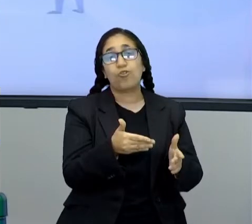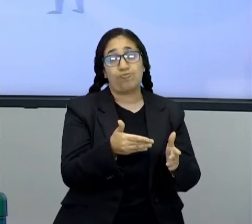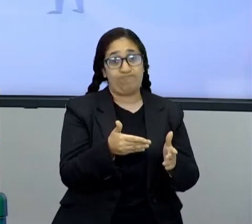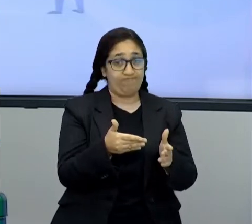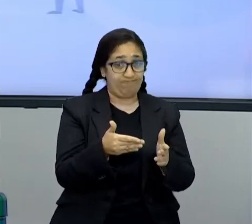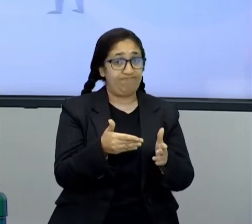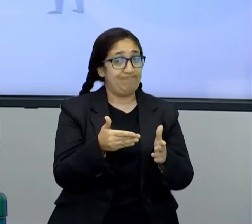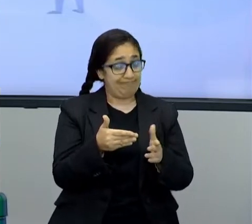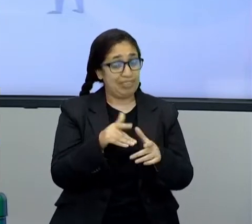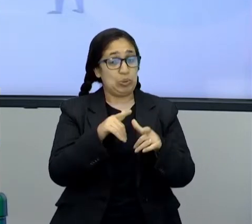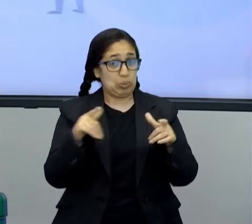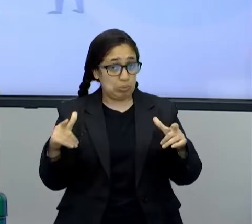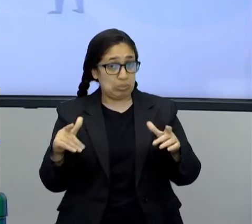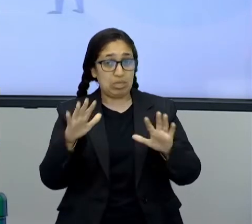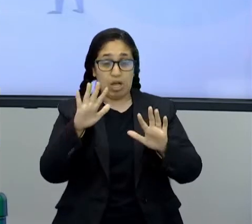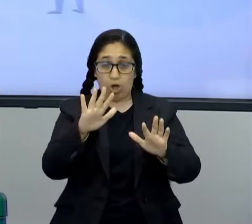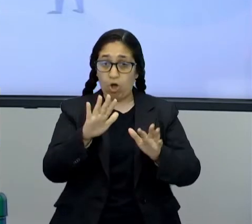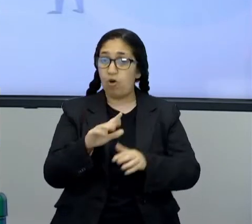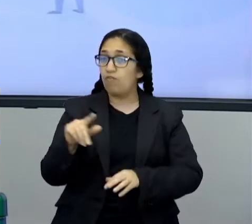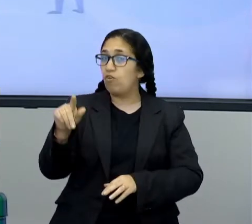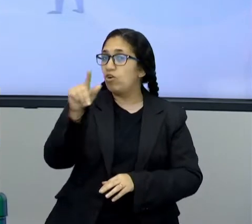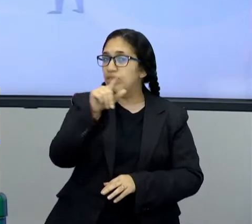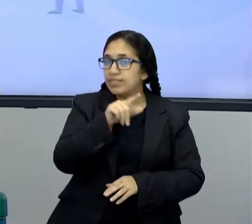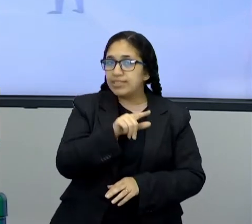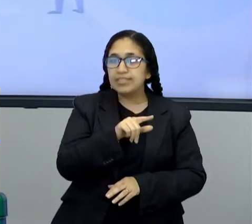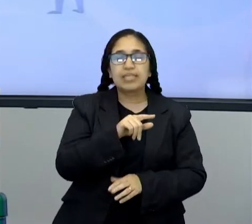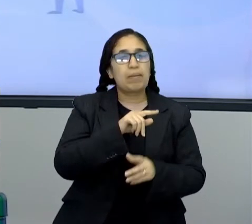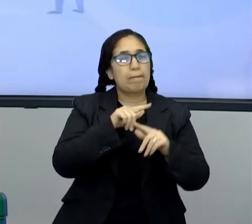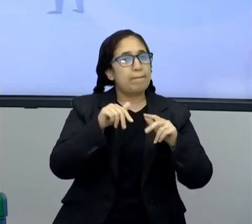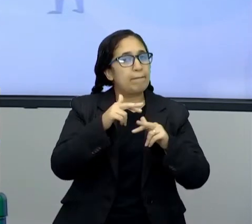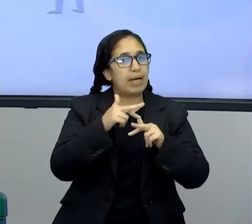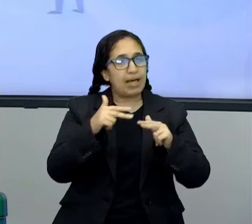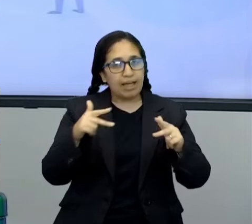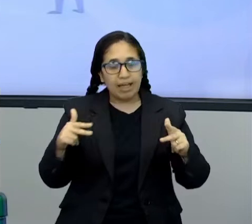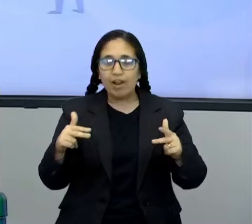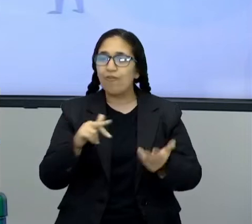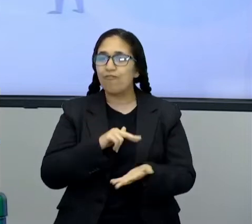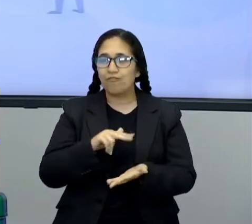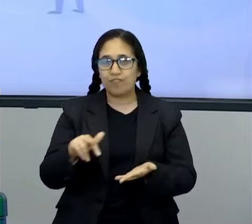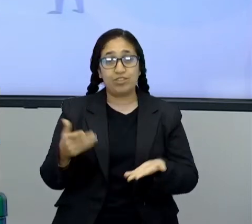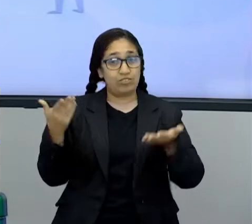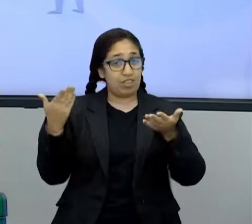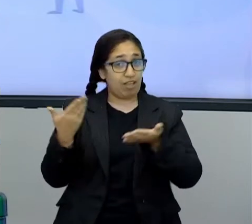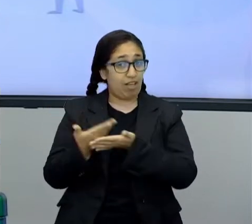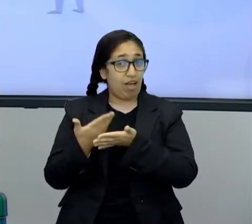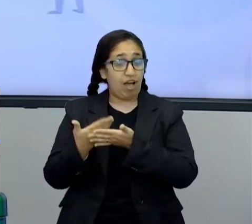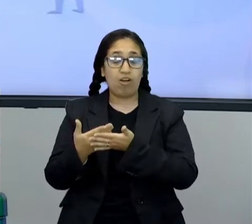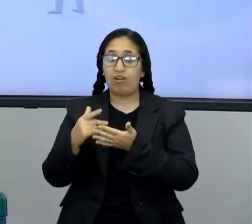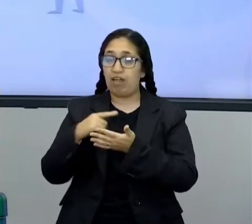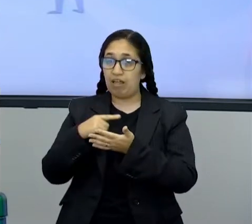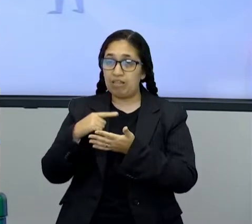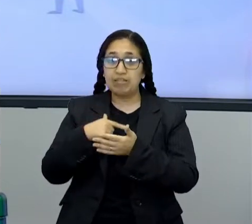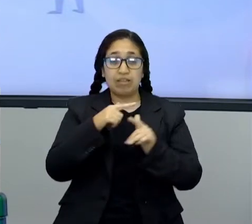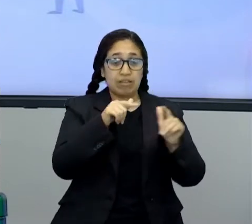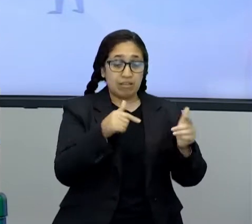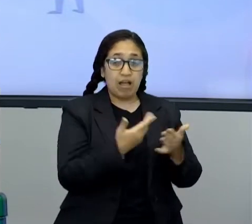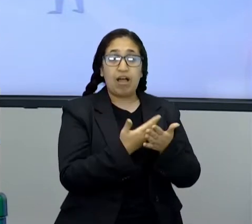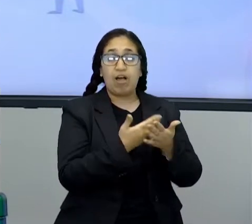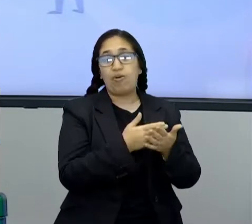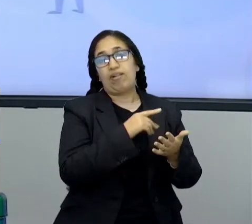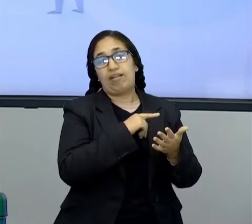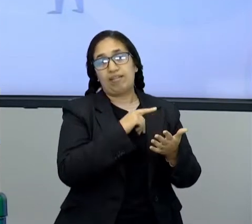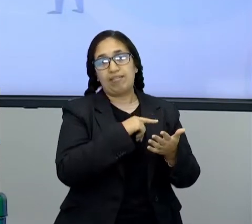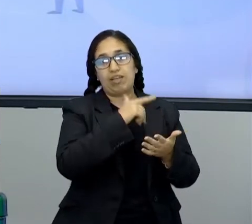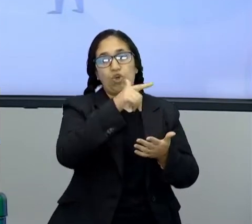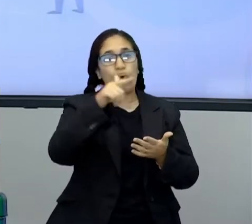é muito amplo e reforçando. Vocês têm muito material, né? Daqui das aulas aí, da sala de aula que vocês estão vendo e todo